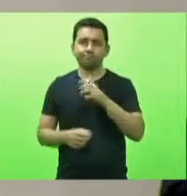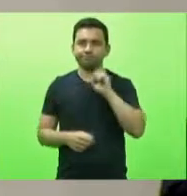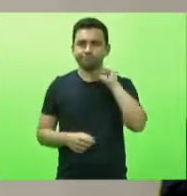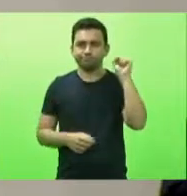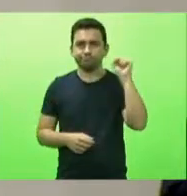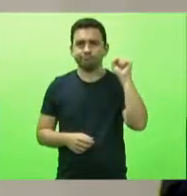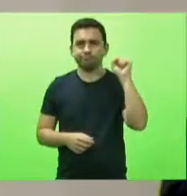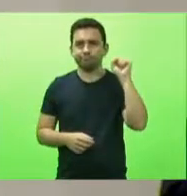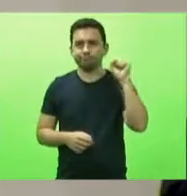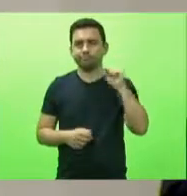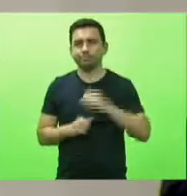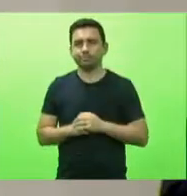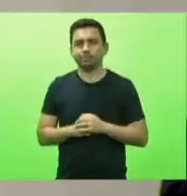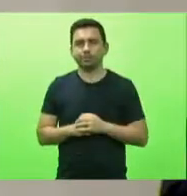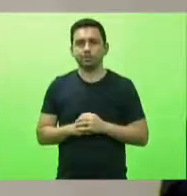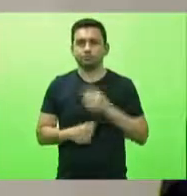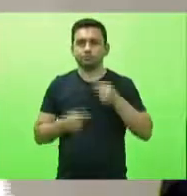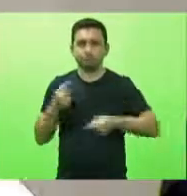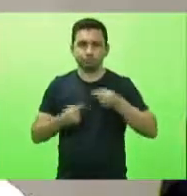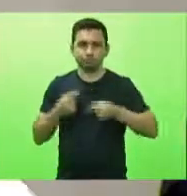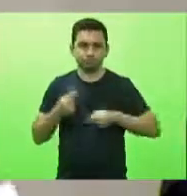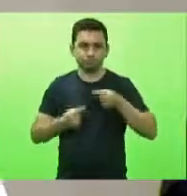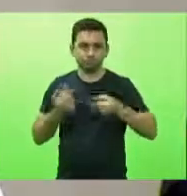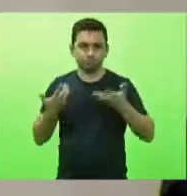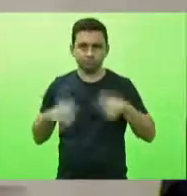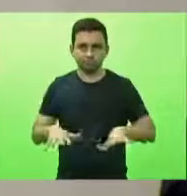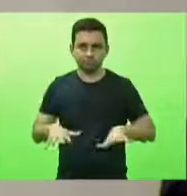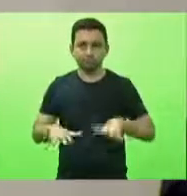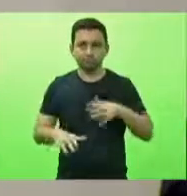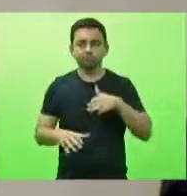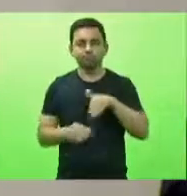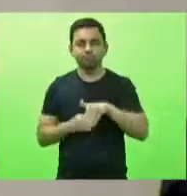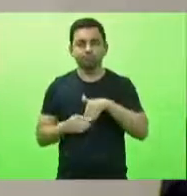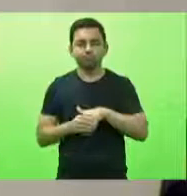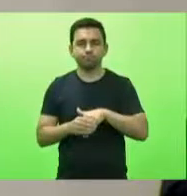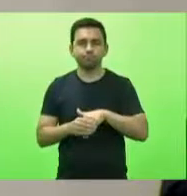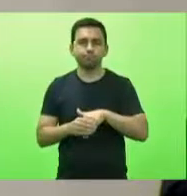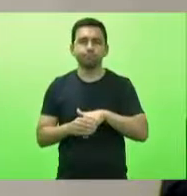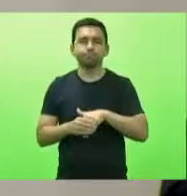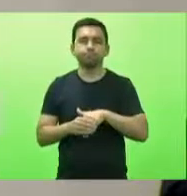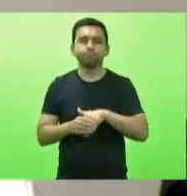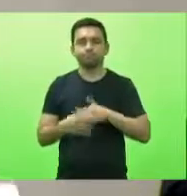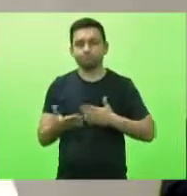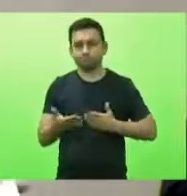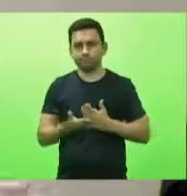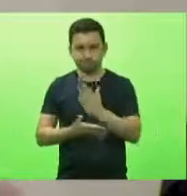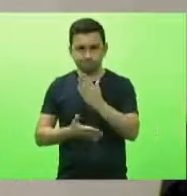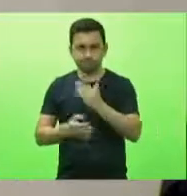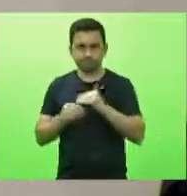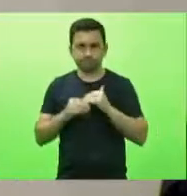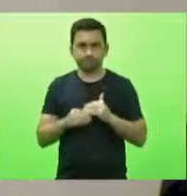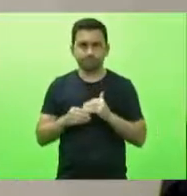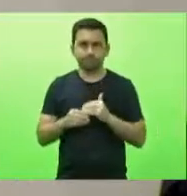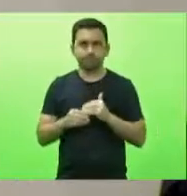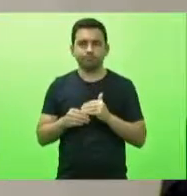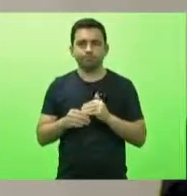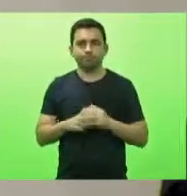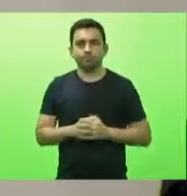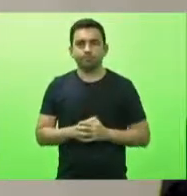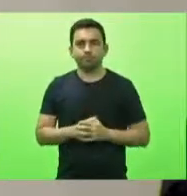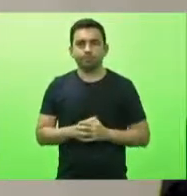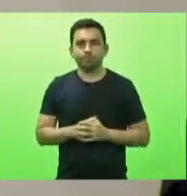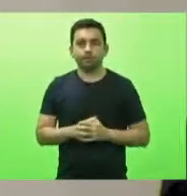discussão, não havendo quem queira discutir, em votação, deputados que aprovam, permaneça como se encontra. Aprovado por unanimidade.